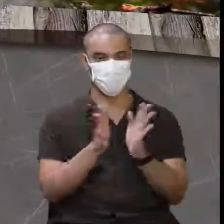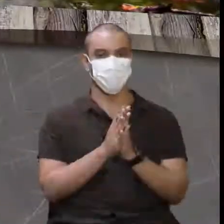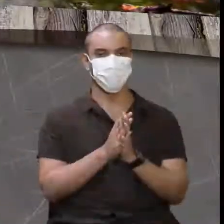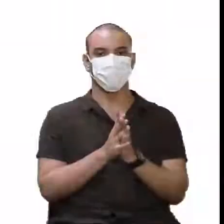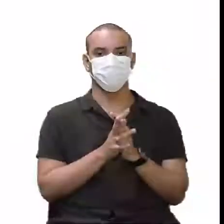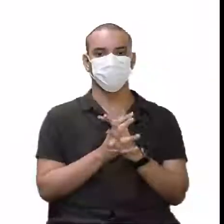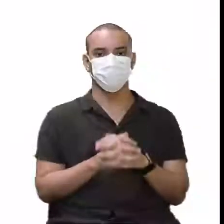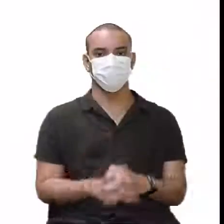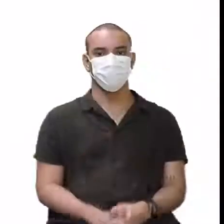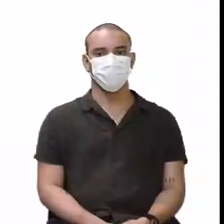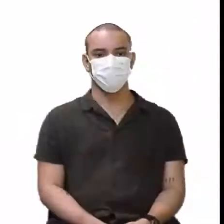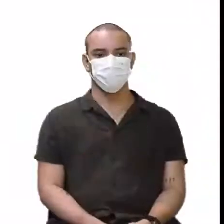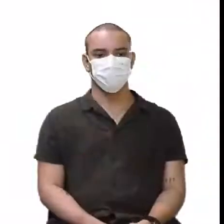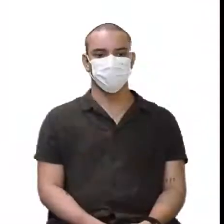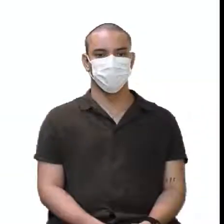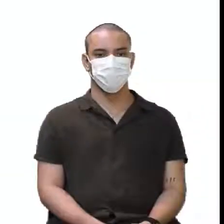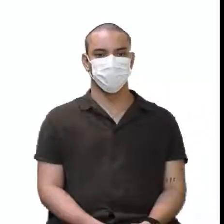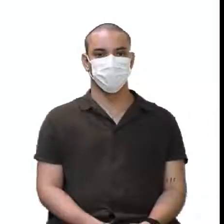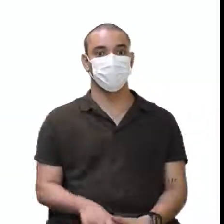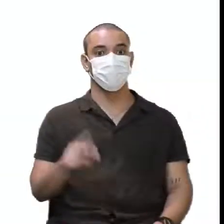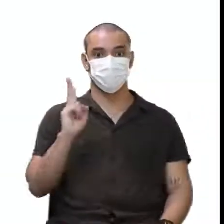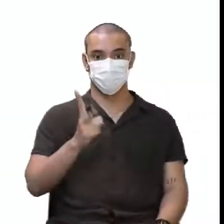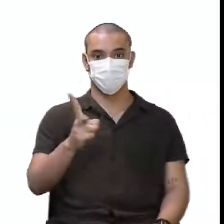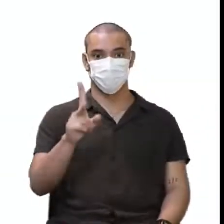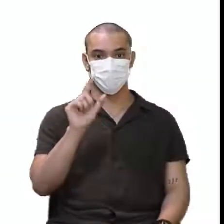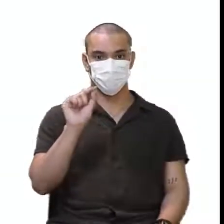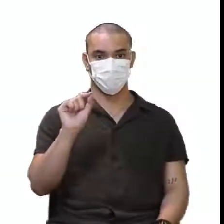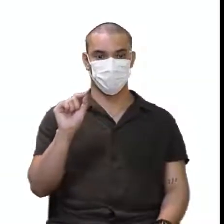então? Seguindo no material.